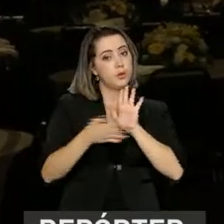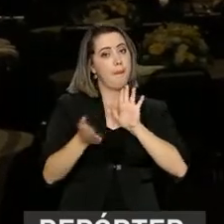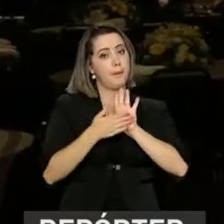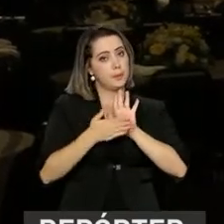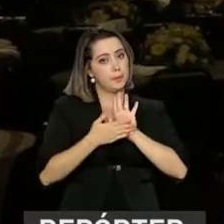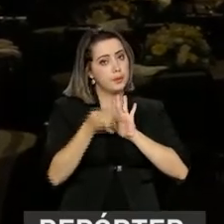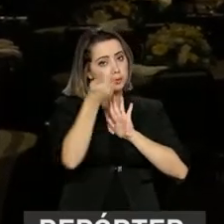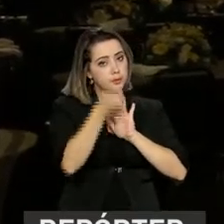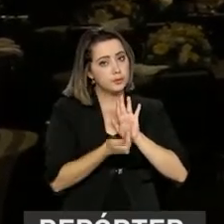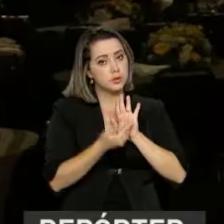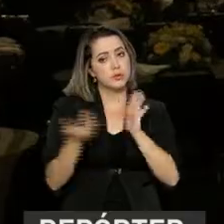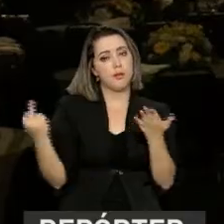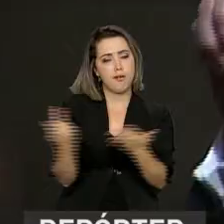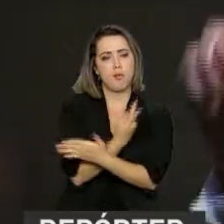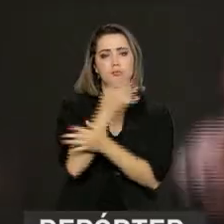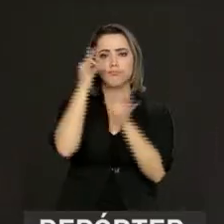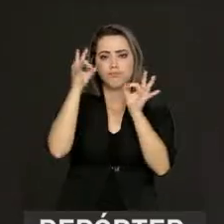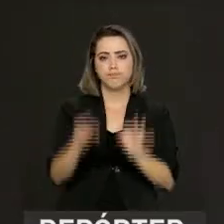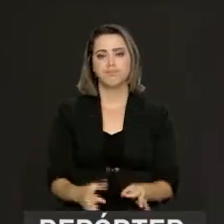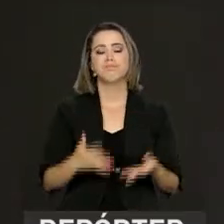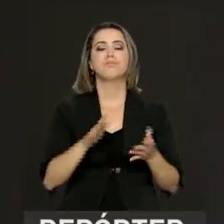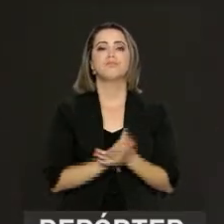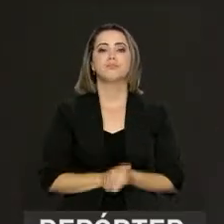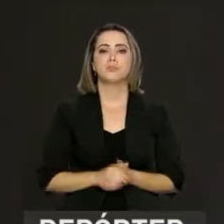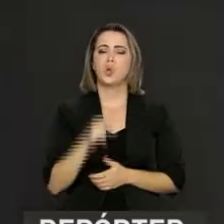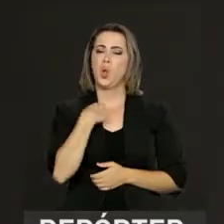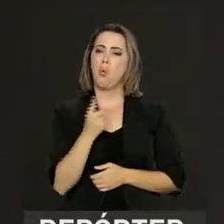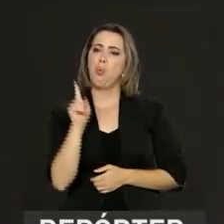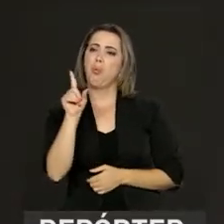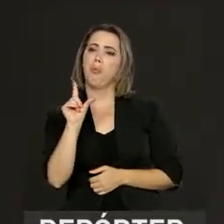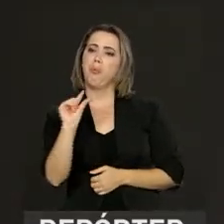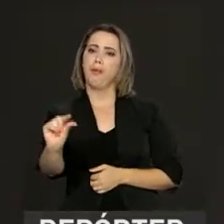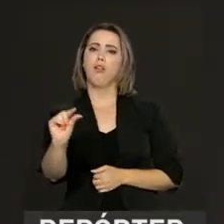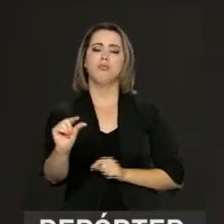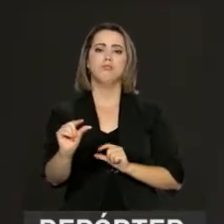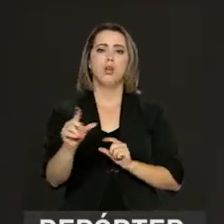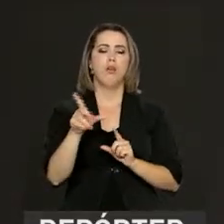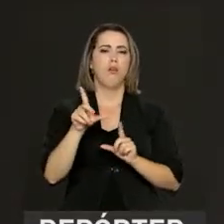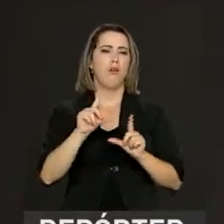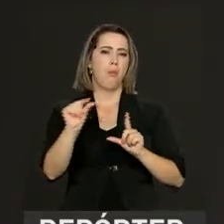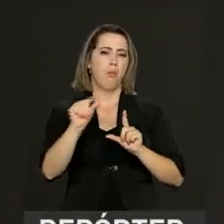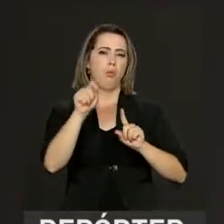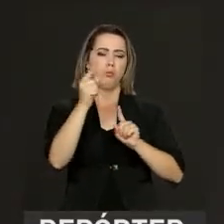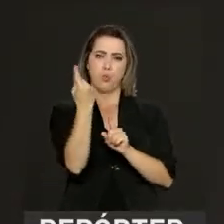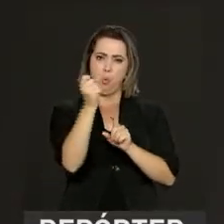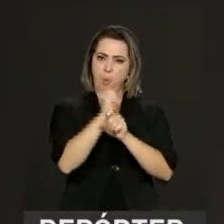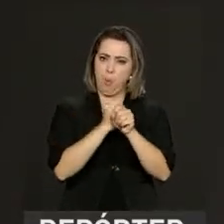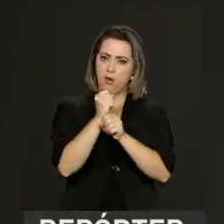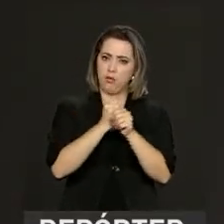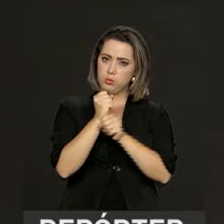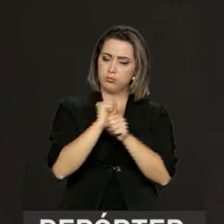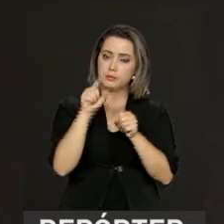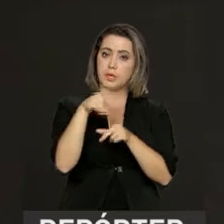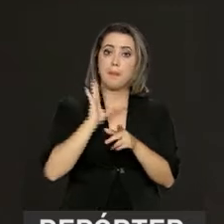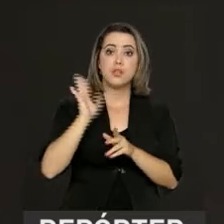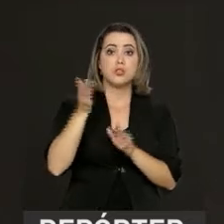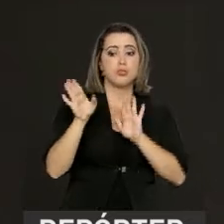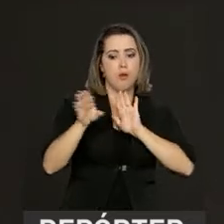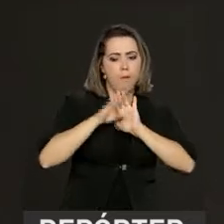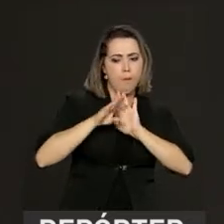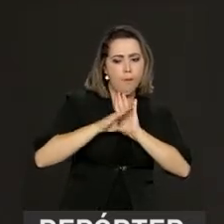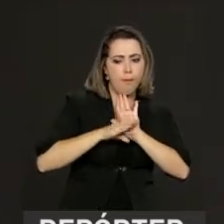propostas e realizadas em menos de um ano de governo mas já realizamos uma ambiciosa agenda